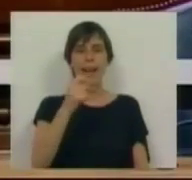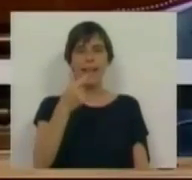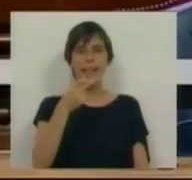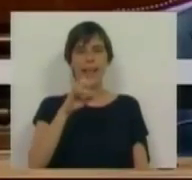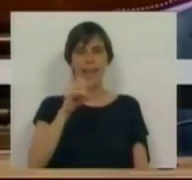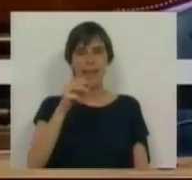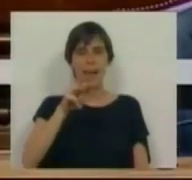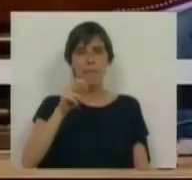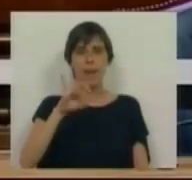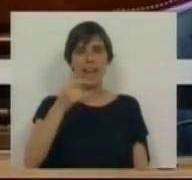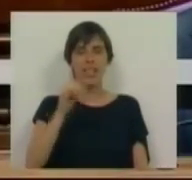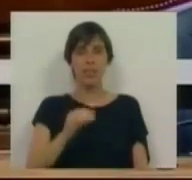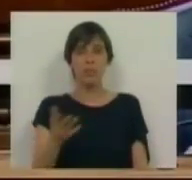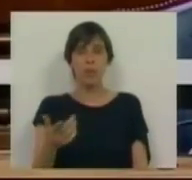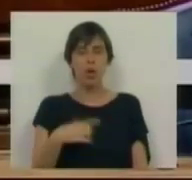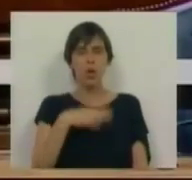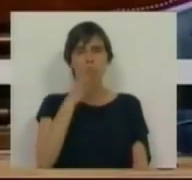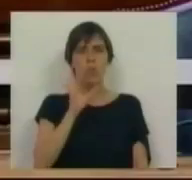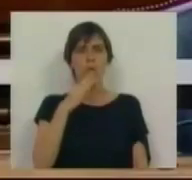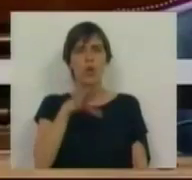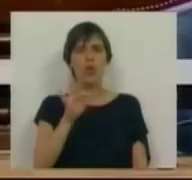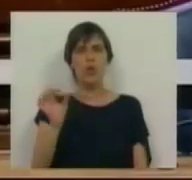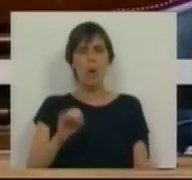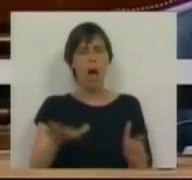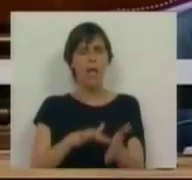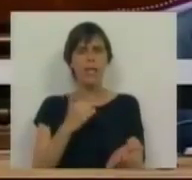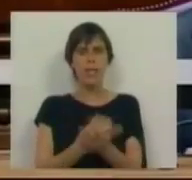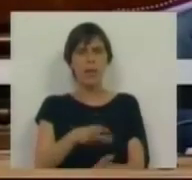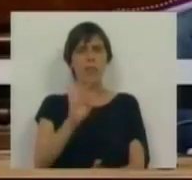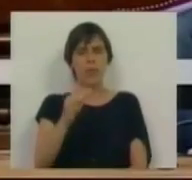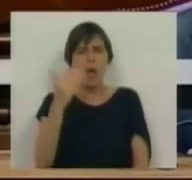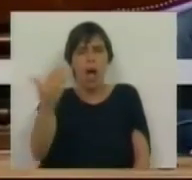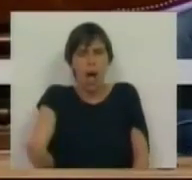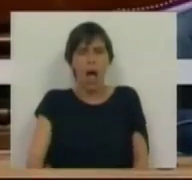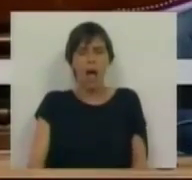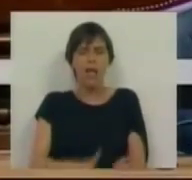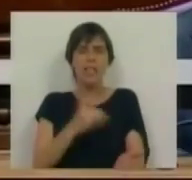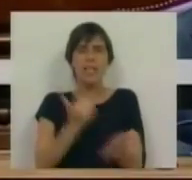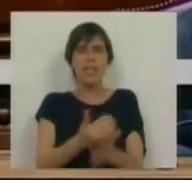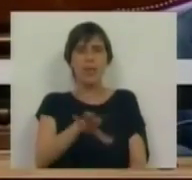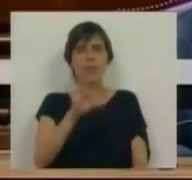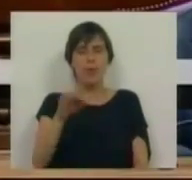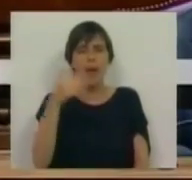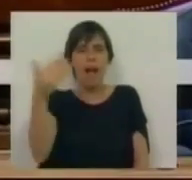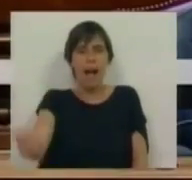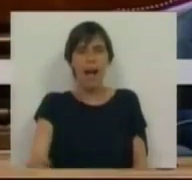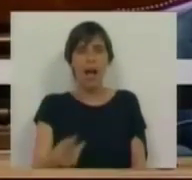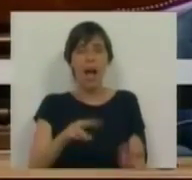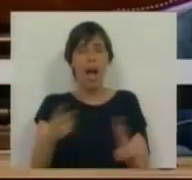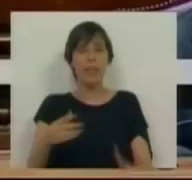Martins, eu não disse que não havia escolhas. Há sempre escolha, Sra. Deputada. Há sempre escolha. Há